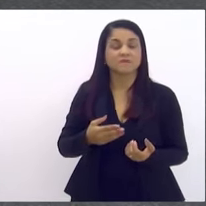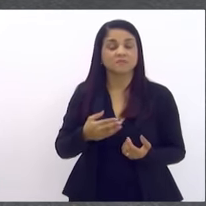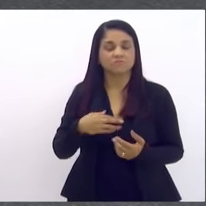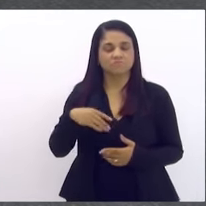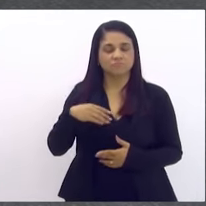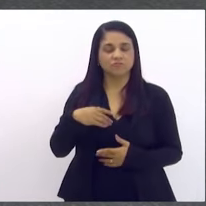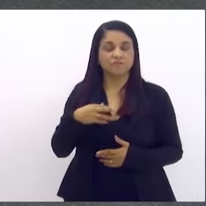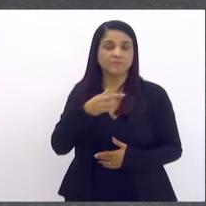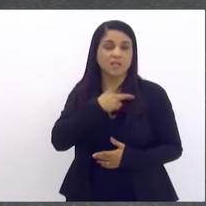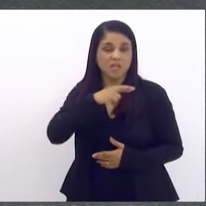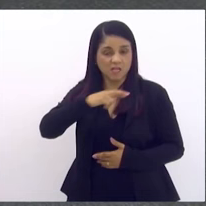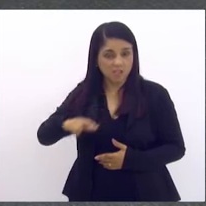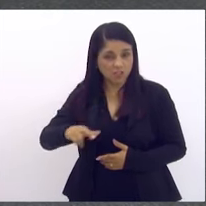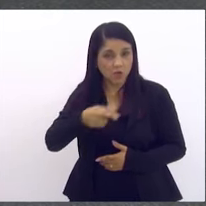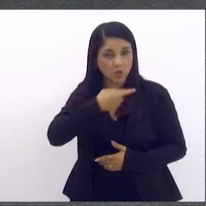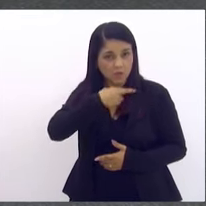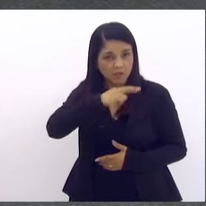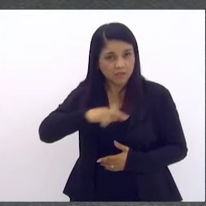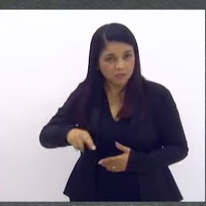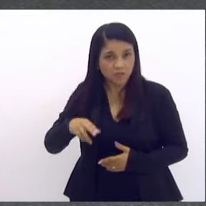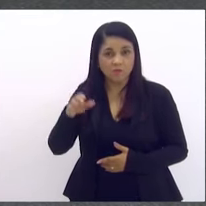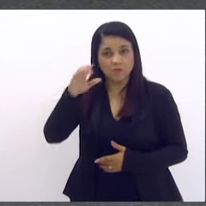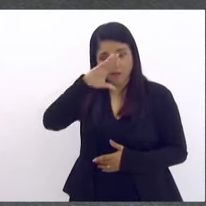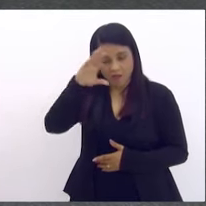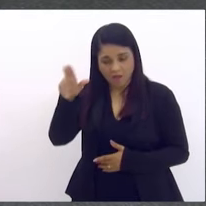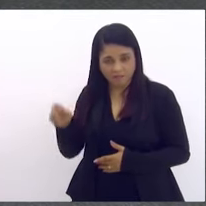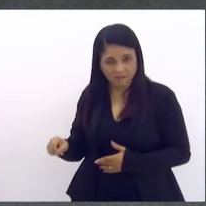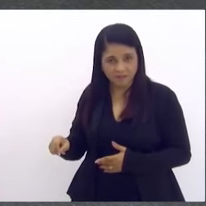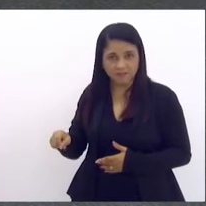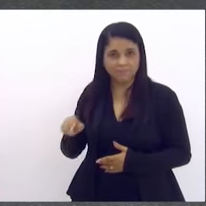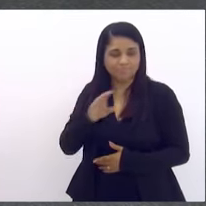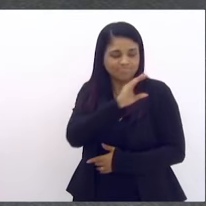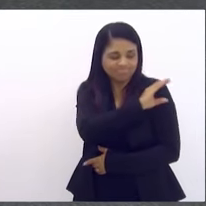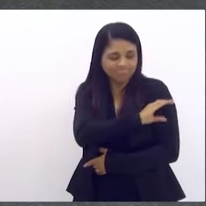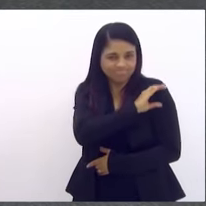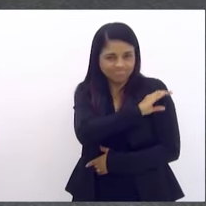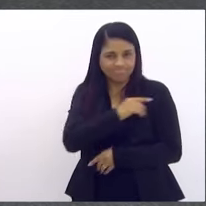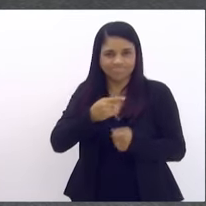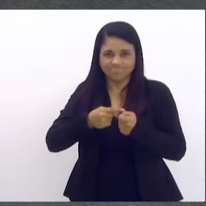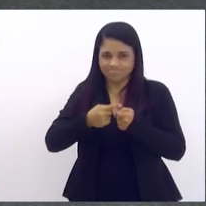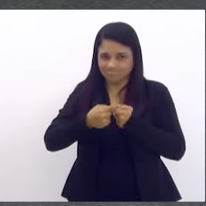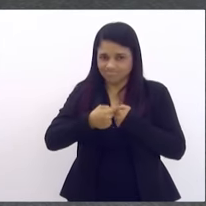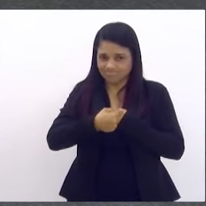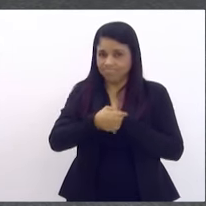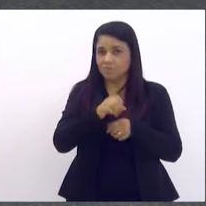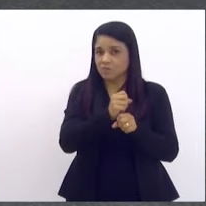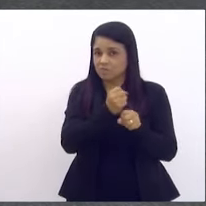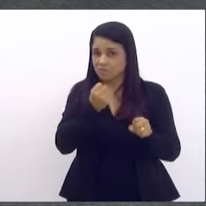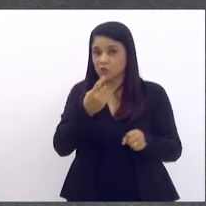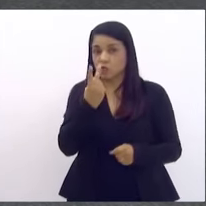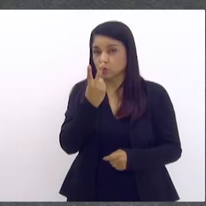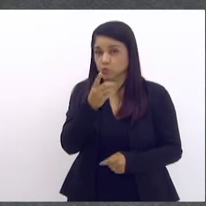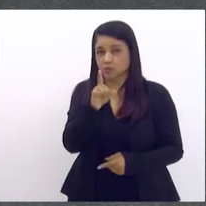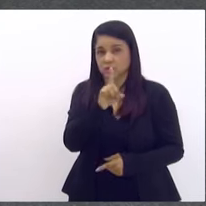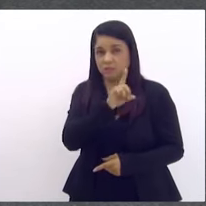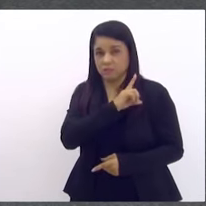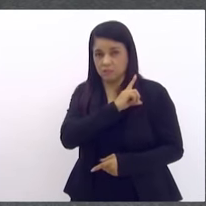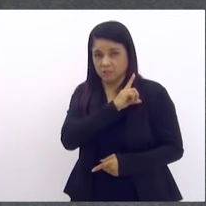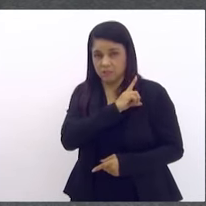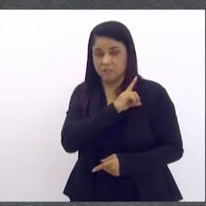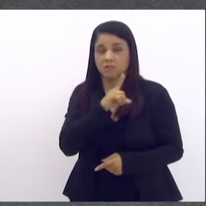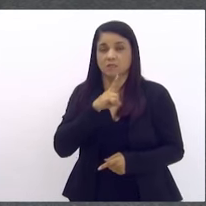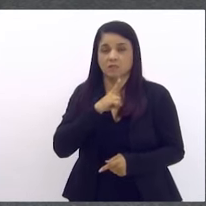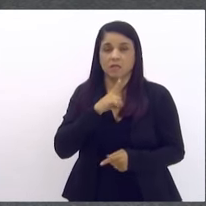africana então vejo não só pela dimensão do município de Campos que hoje tem duas delegacias tem a